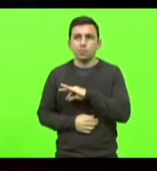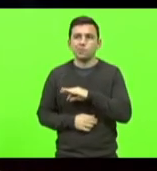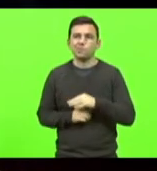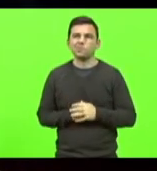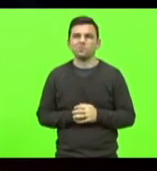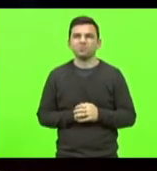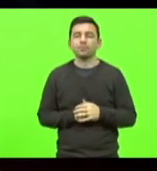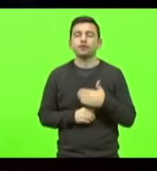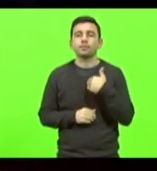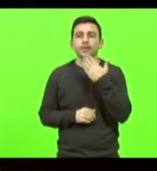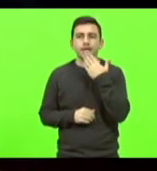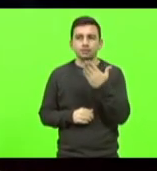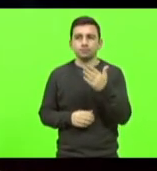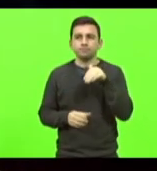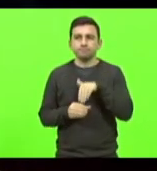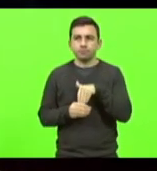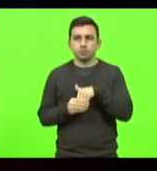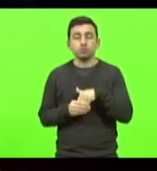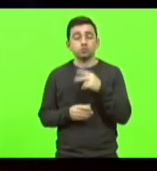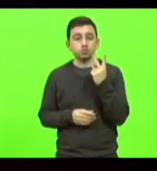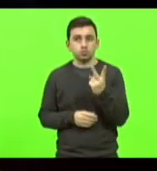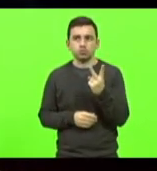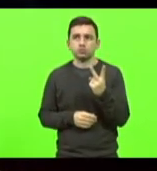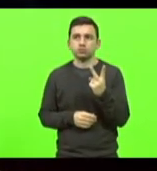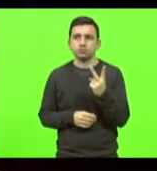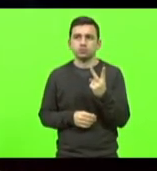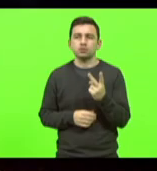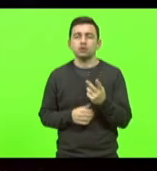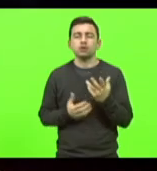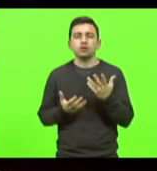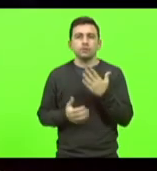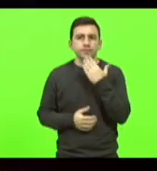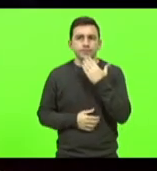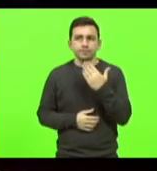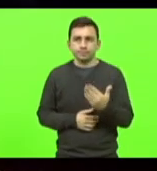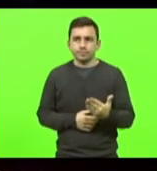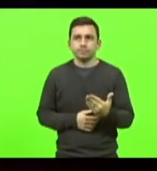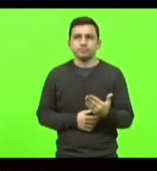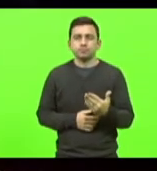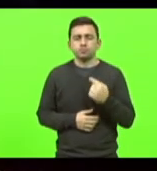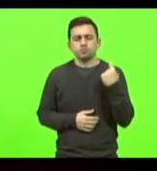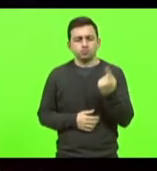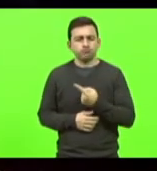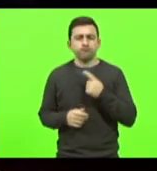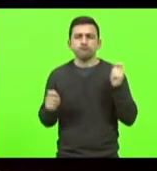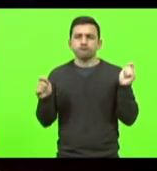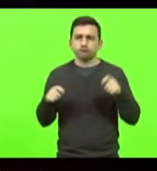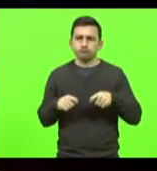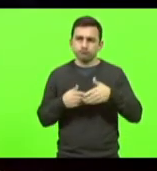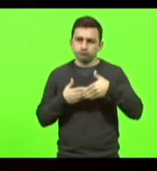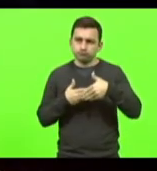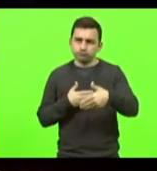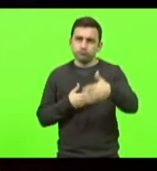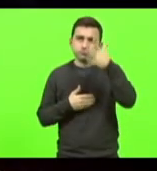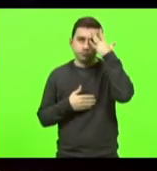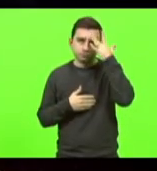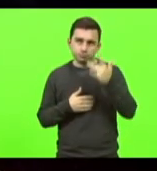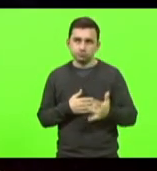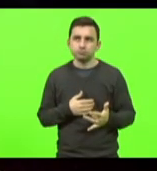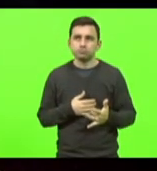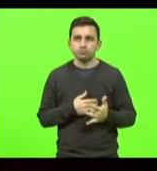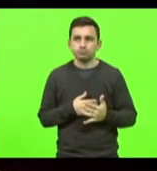peço a cria um voto dois para esse requerimento para que possamos a partir de amanhã